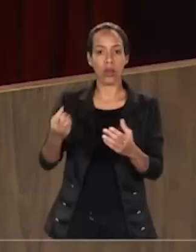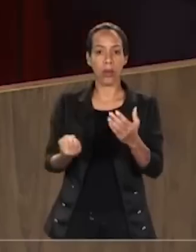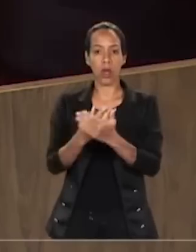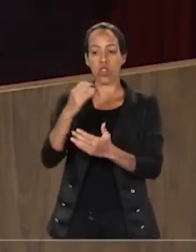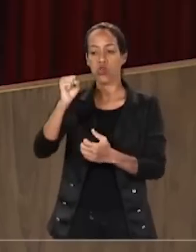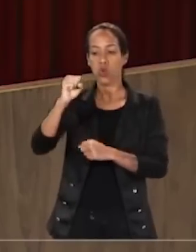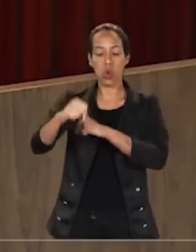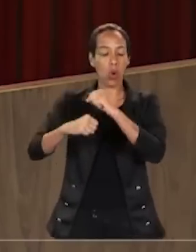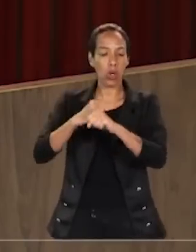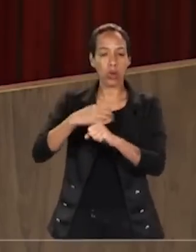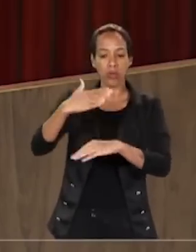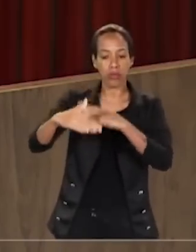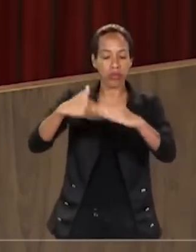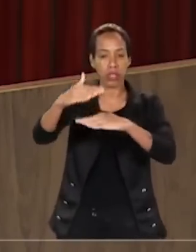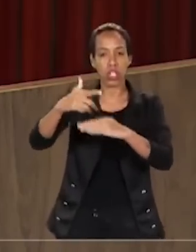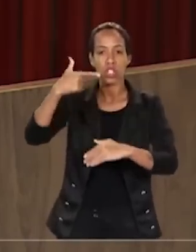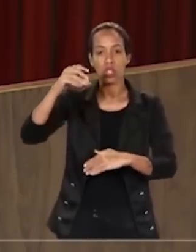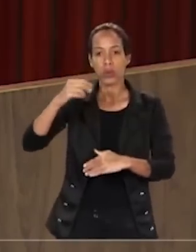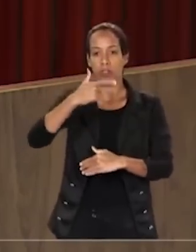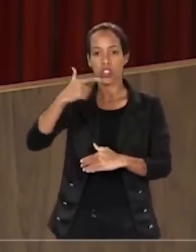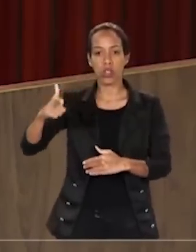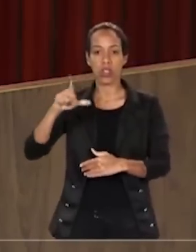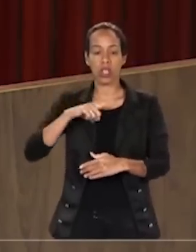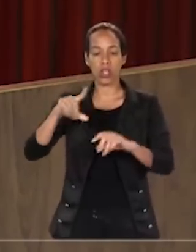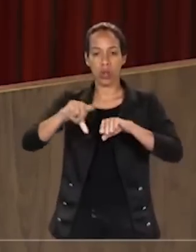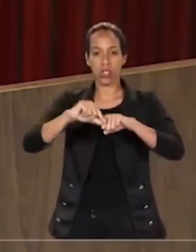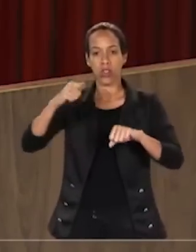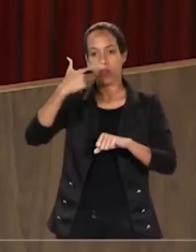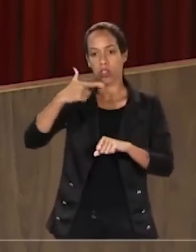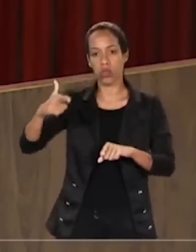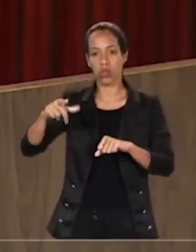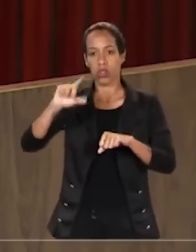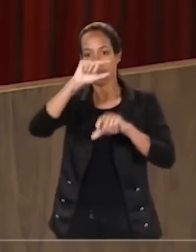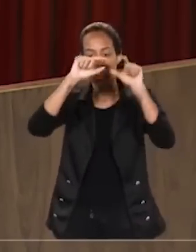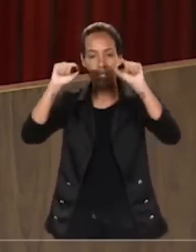nos 8 anos subsequentes à eleição 2022, nos termos do artigo 22,